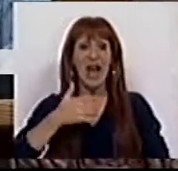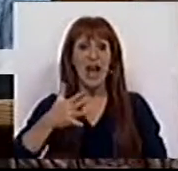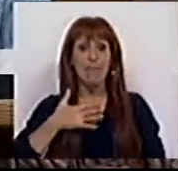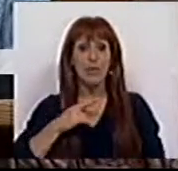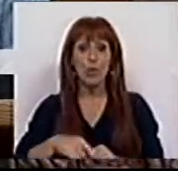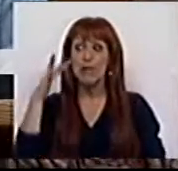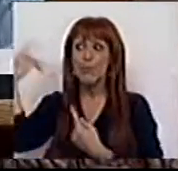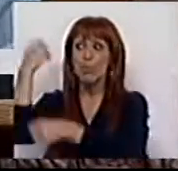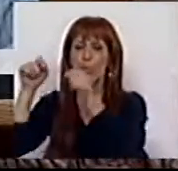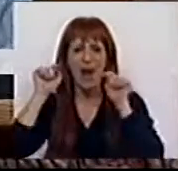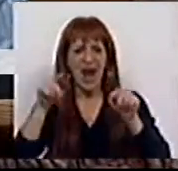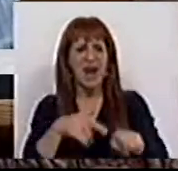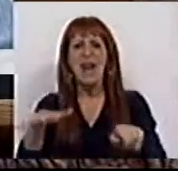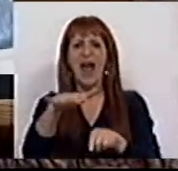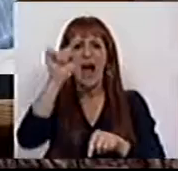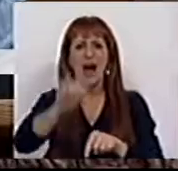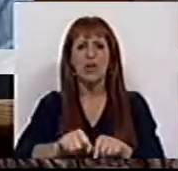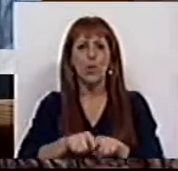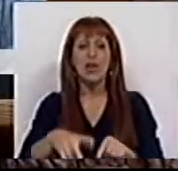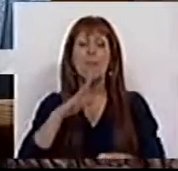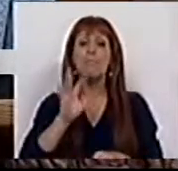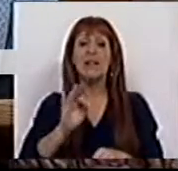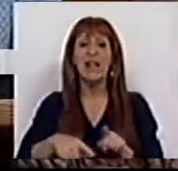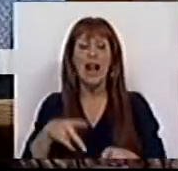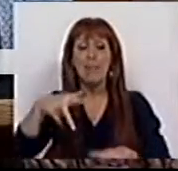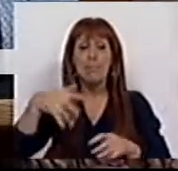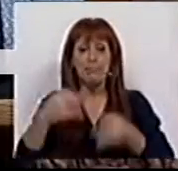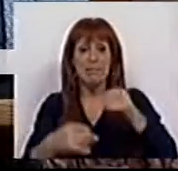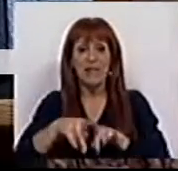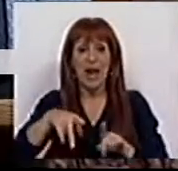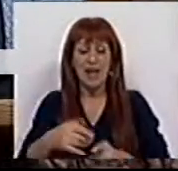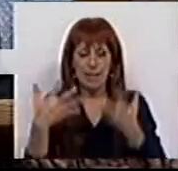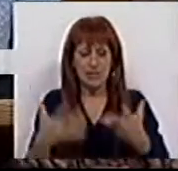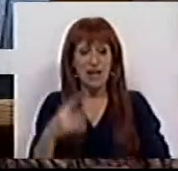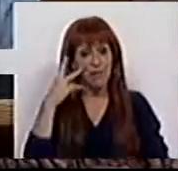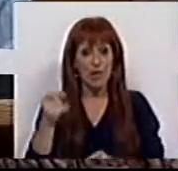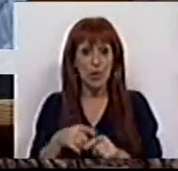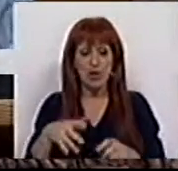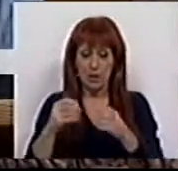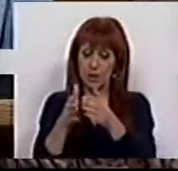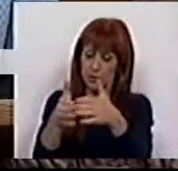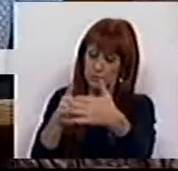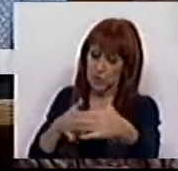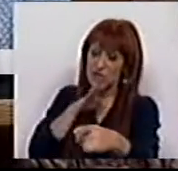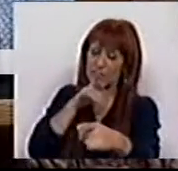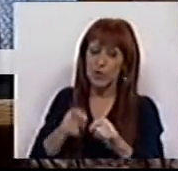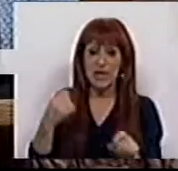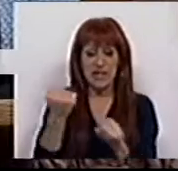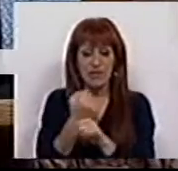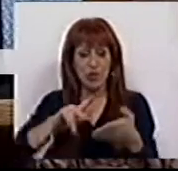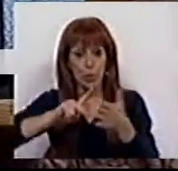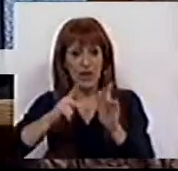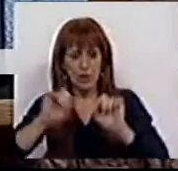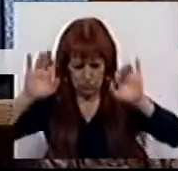empresa exportadora na área da metalomecânica pesada. Veja-se o caso dos vagões e de serviços